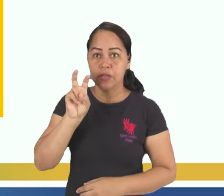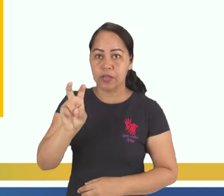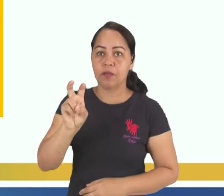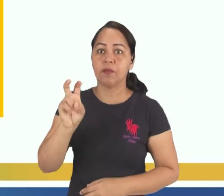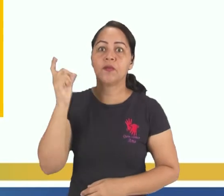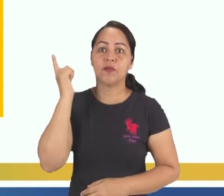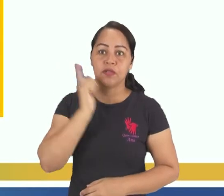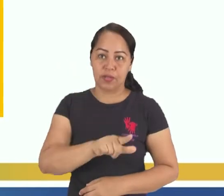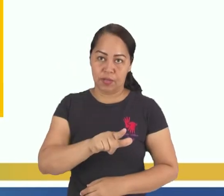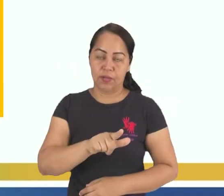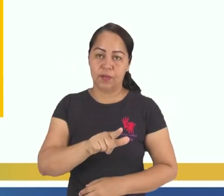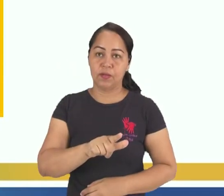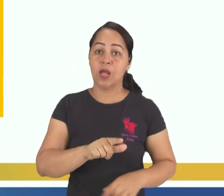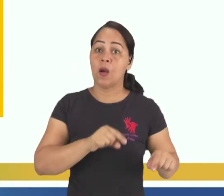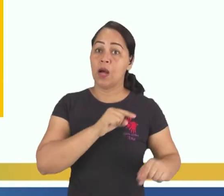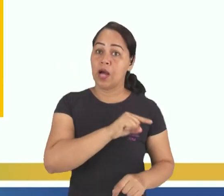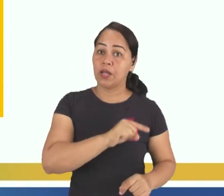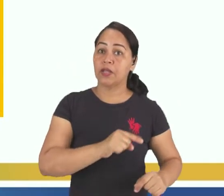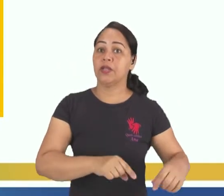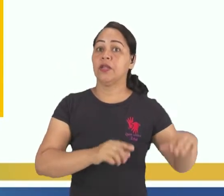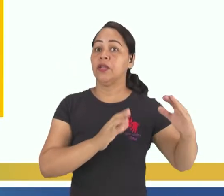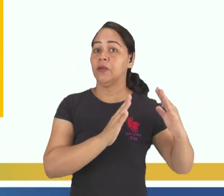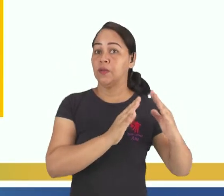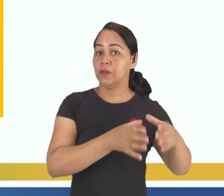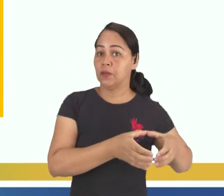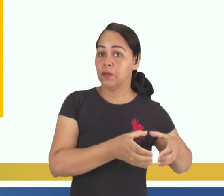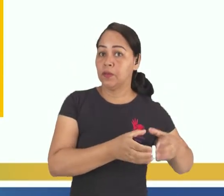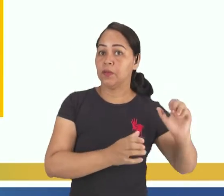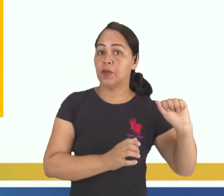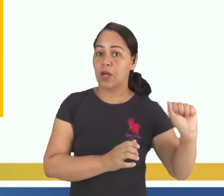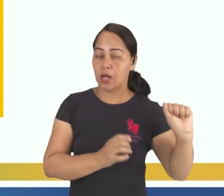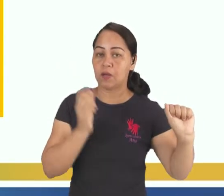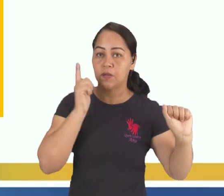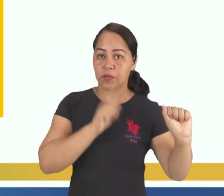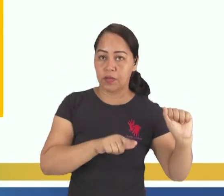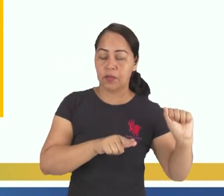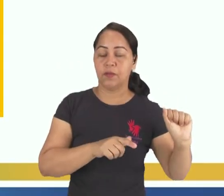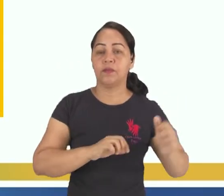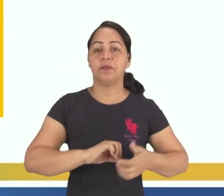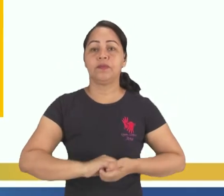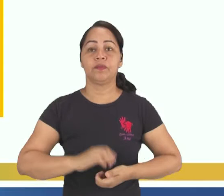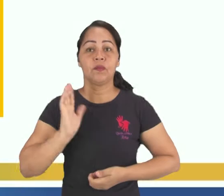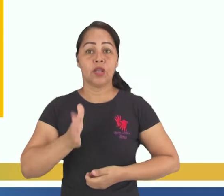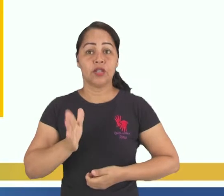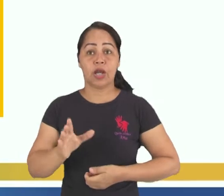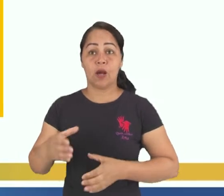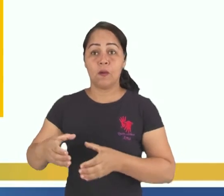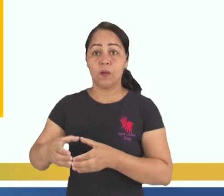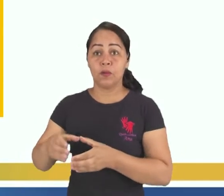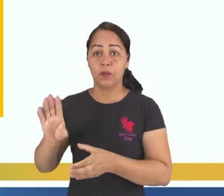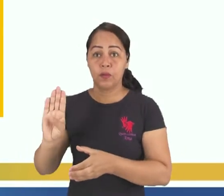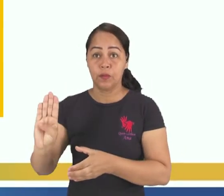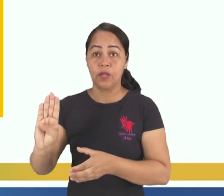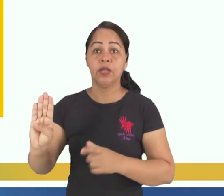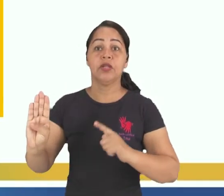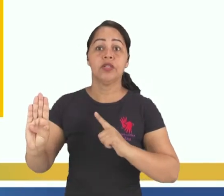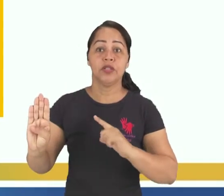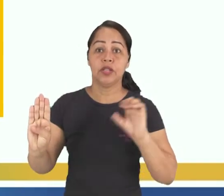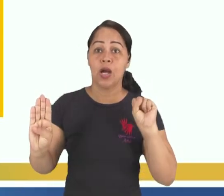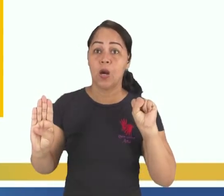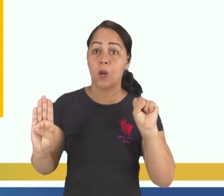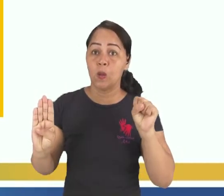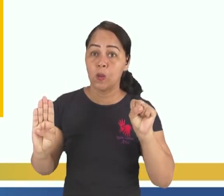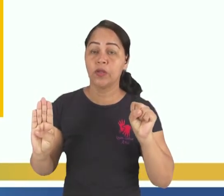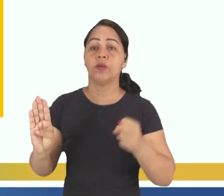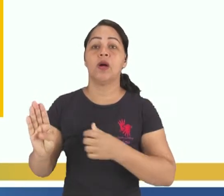perguntas, ou seja, a equipe A acertou 5 perguntas das 6. A equipe B continha 8 alunos e destes,